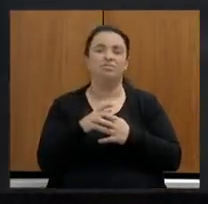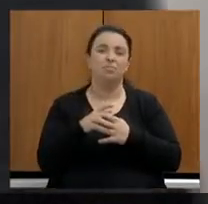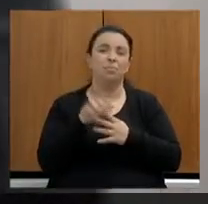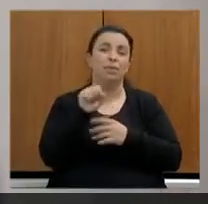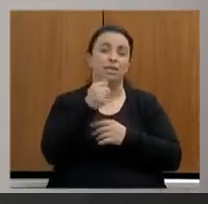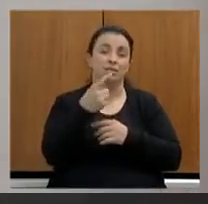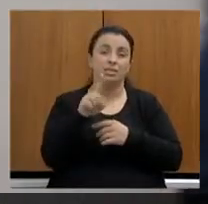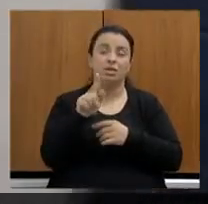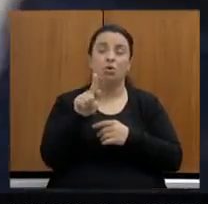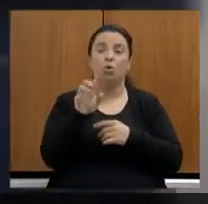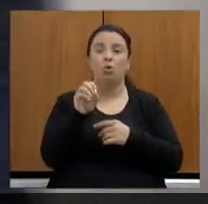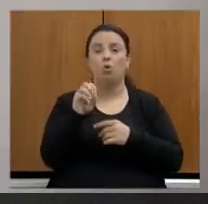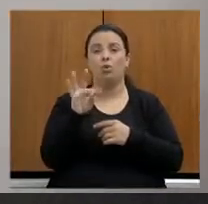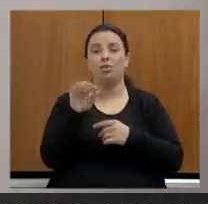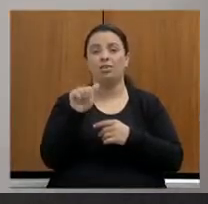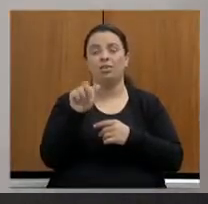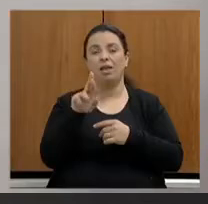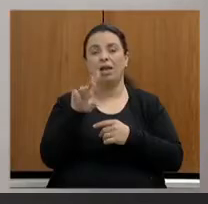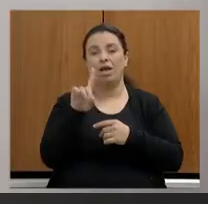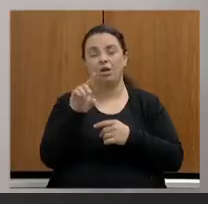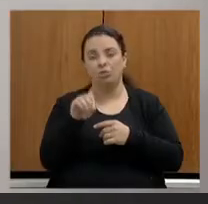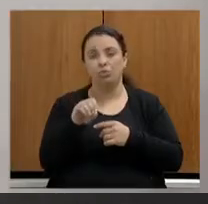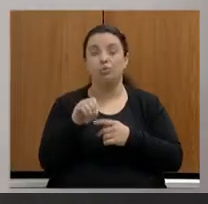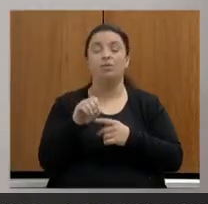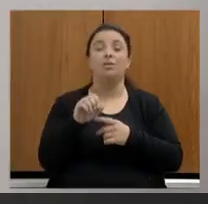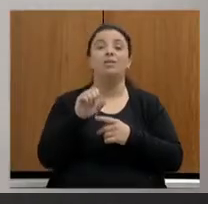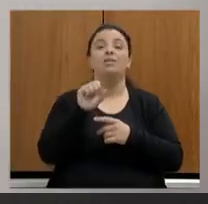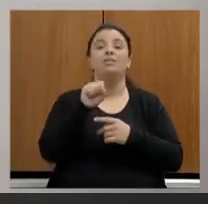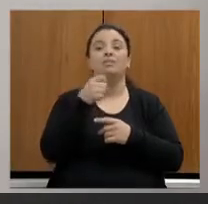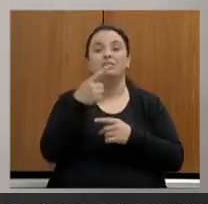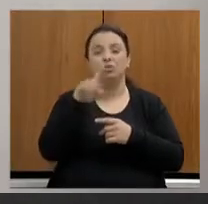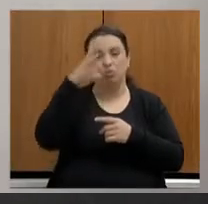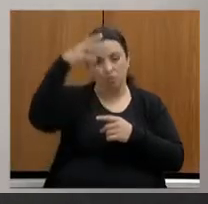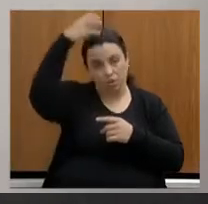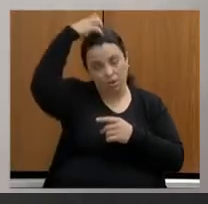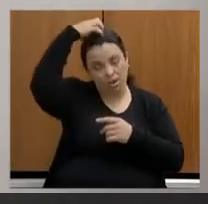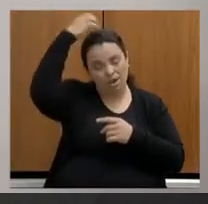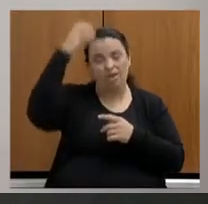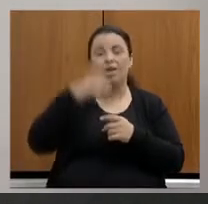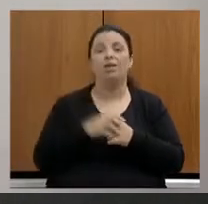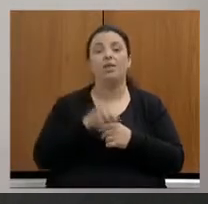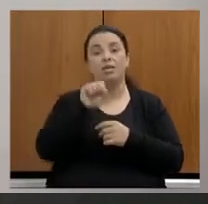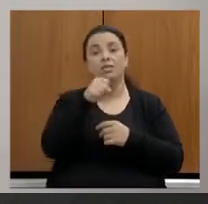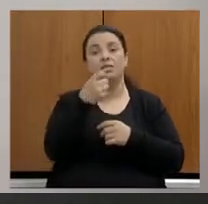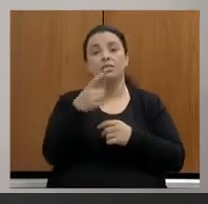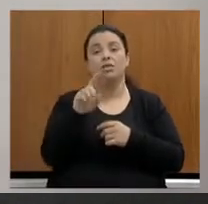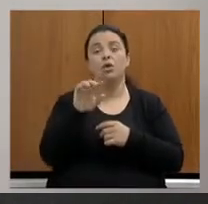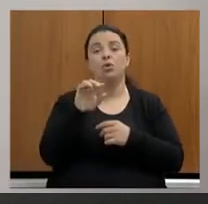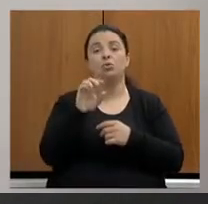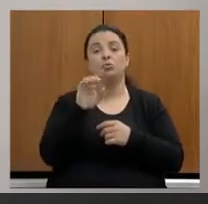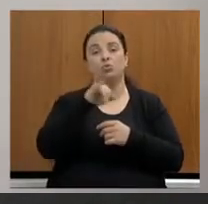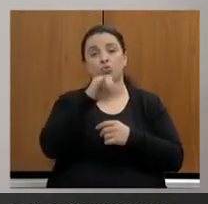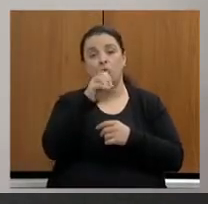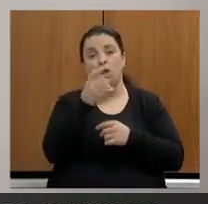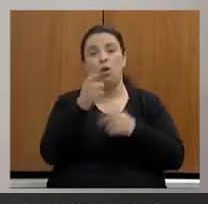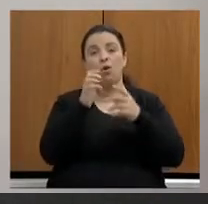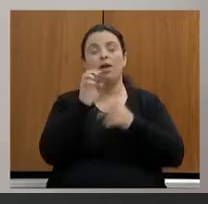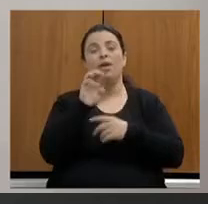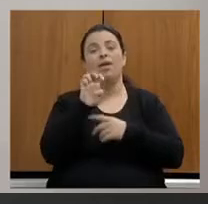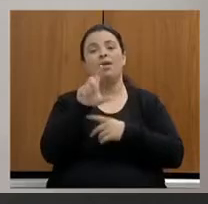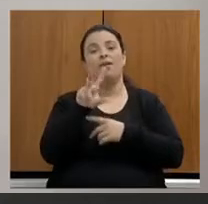Gotardo São João Del Rei São João do Paraíso São João Evangelista São Joaquim de Bicas São